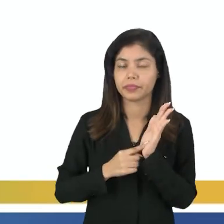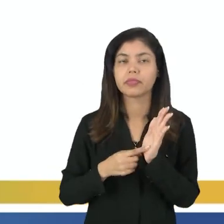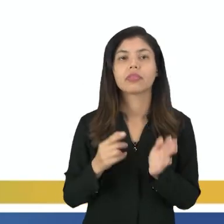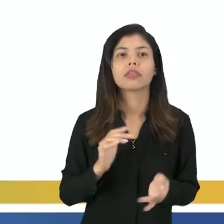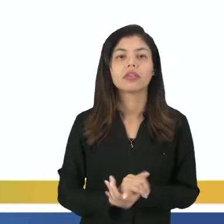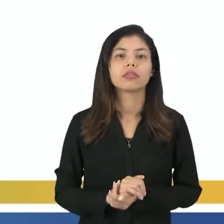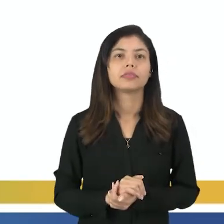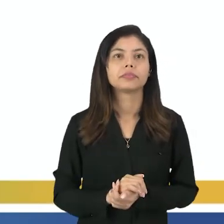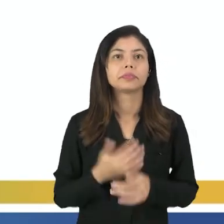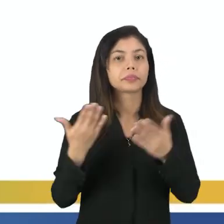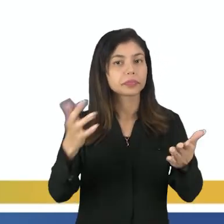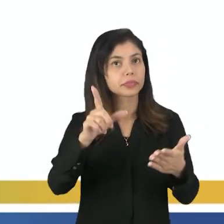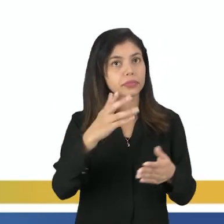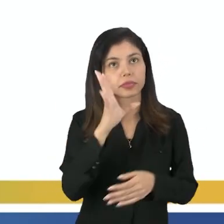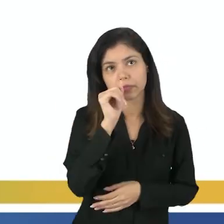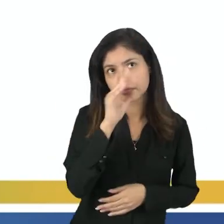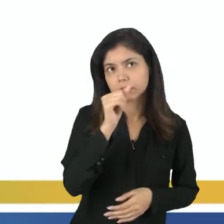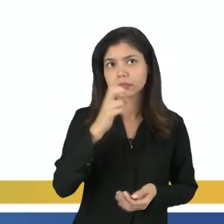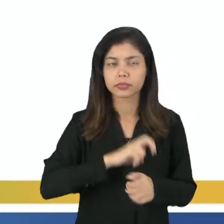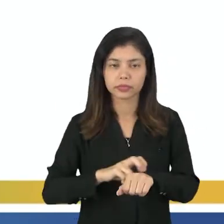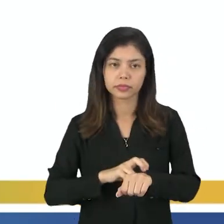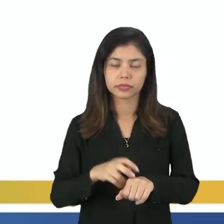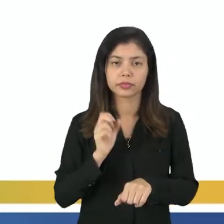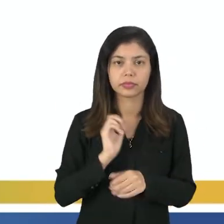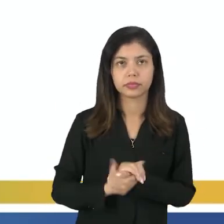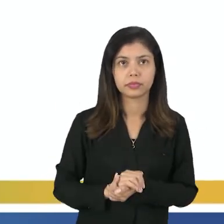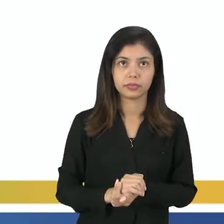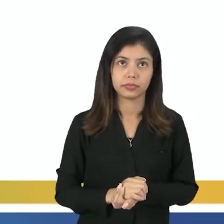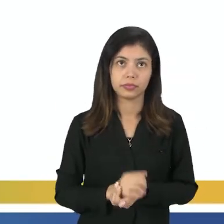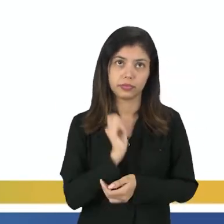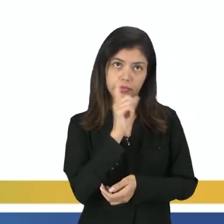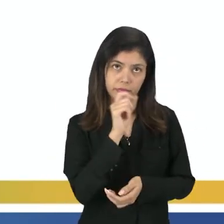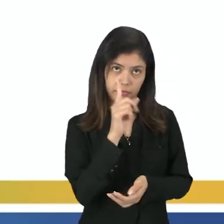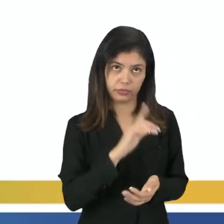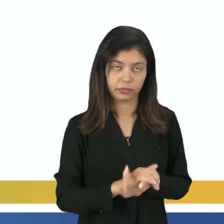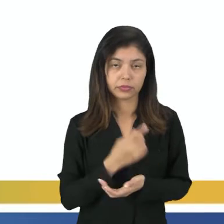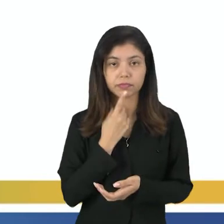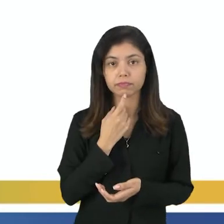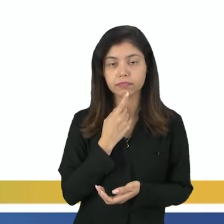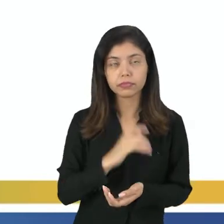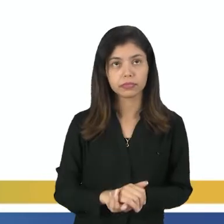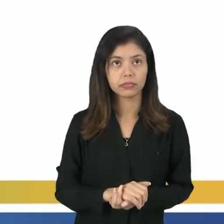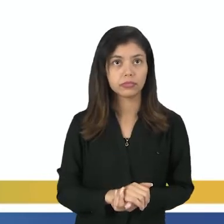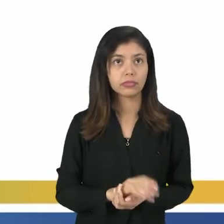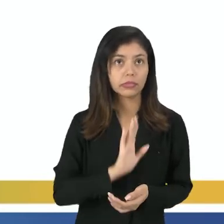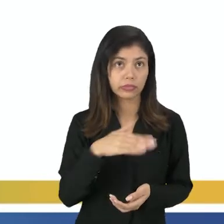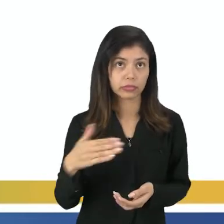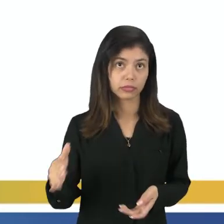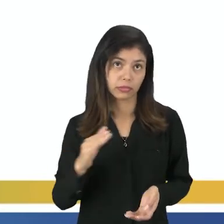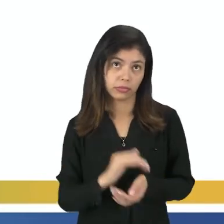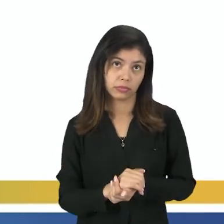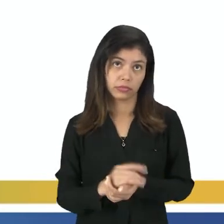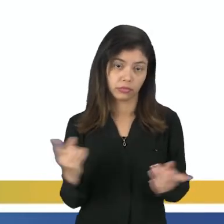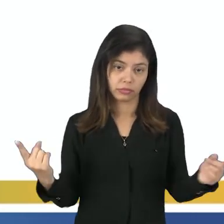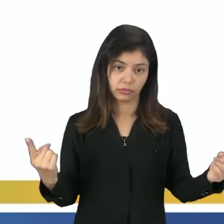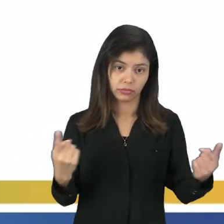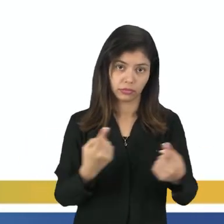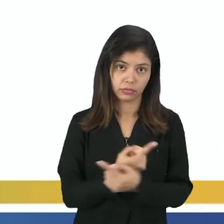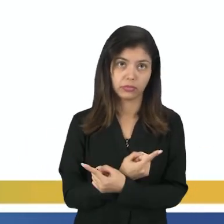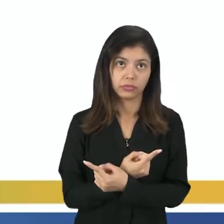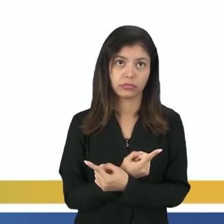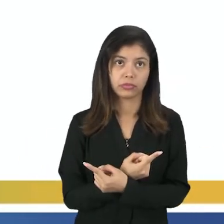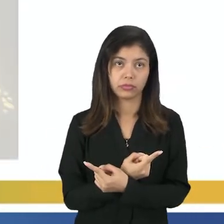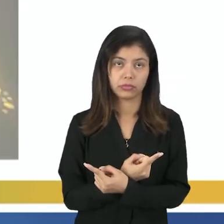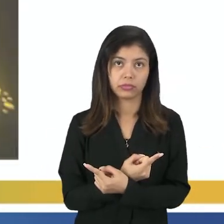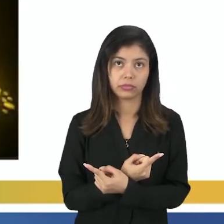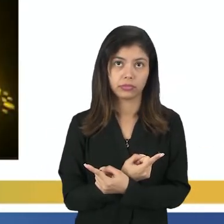né? Então tem ali laranja, verde, vermelho e azul. Ao passar a laranja pela verde, será que vai misturar